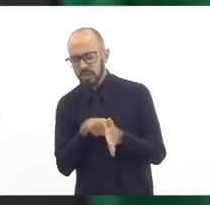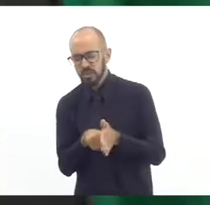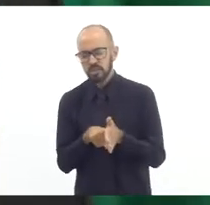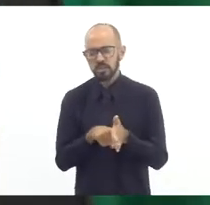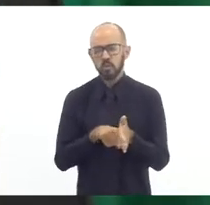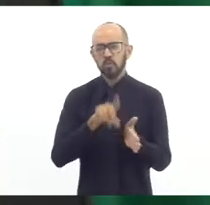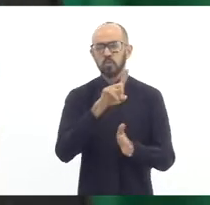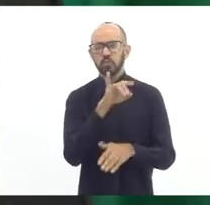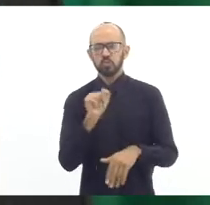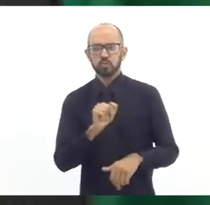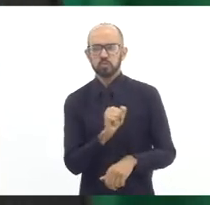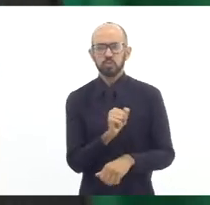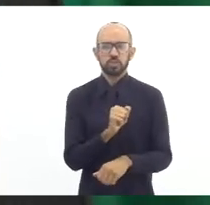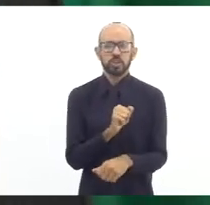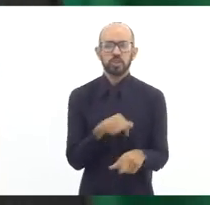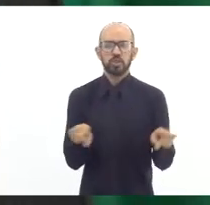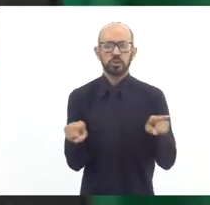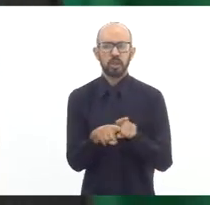a data